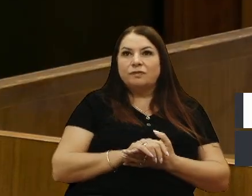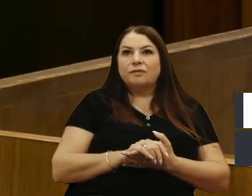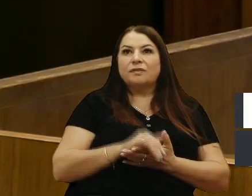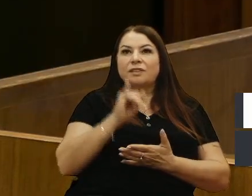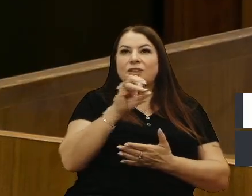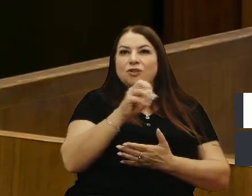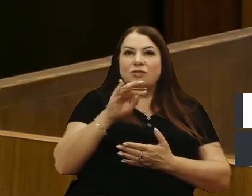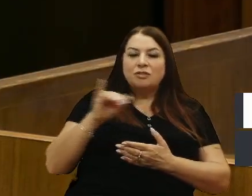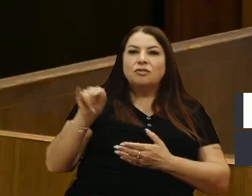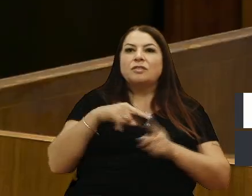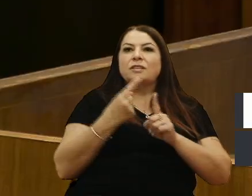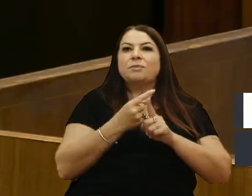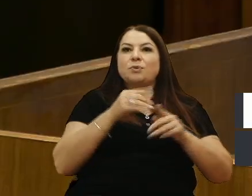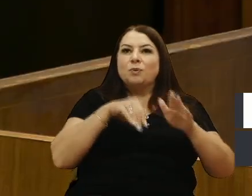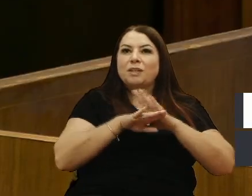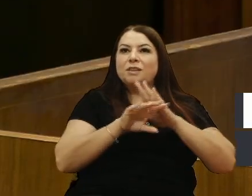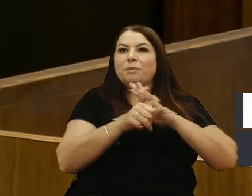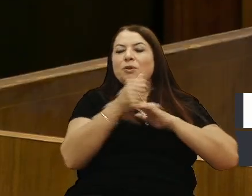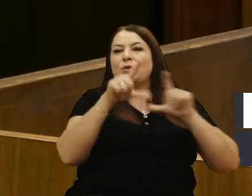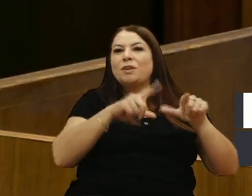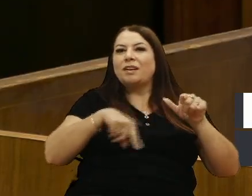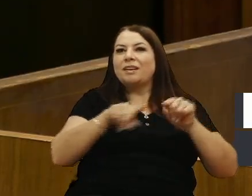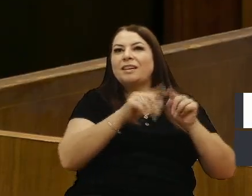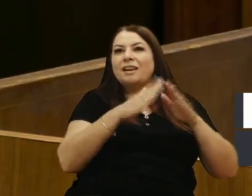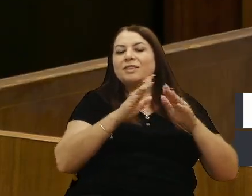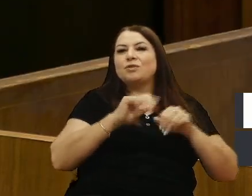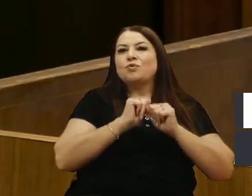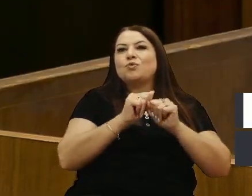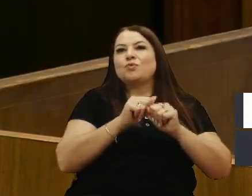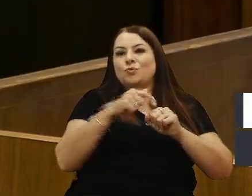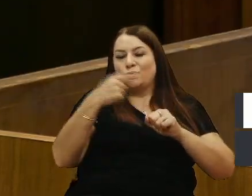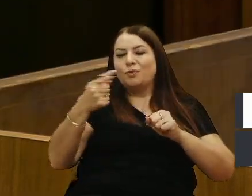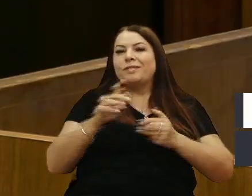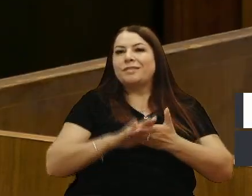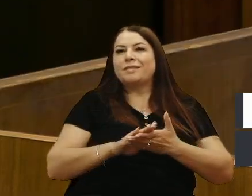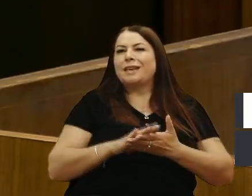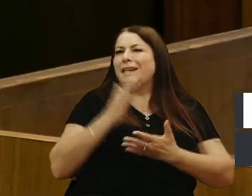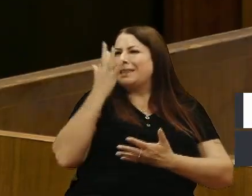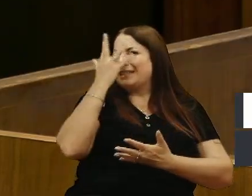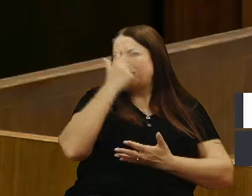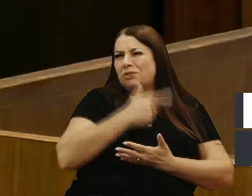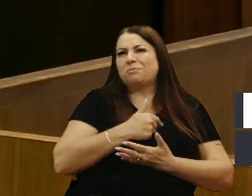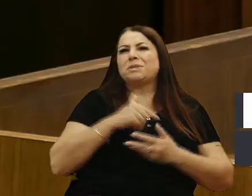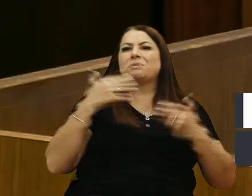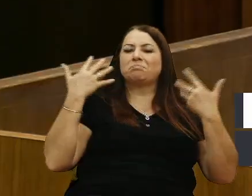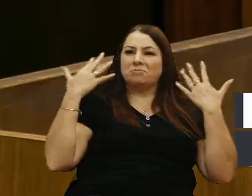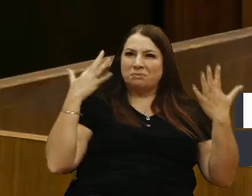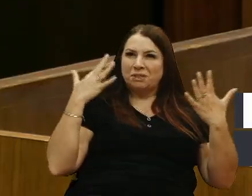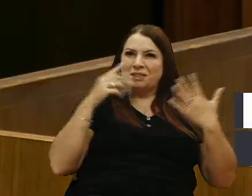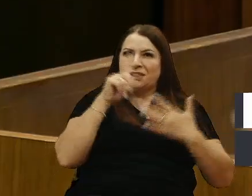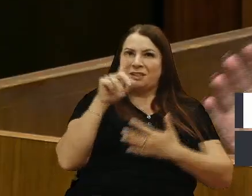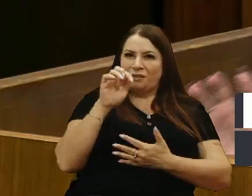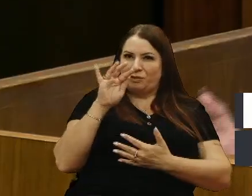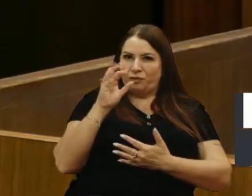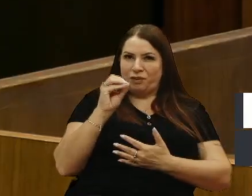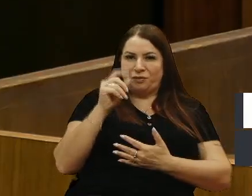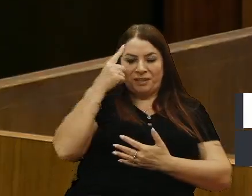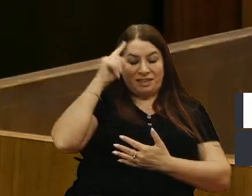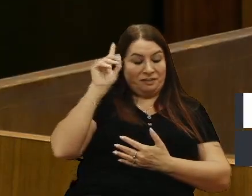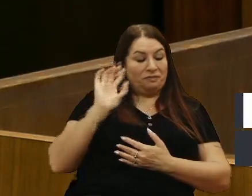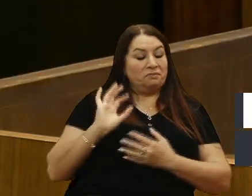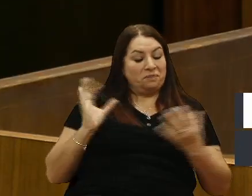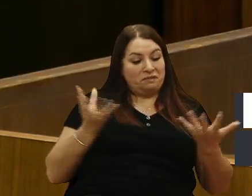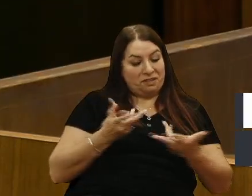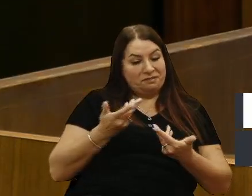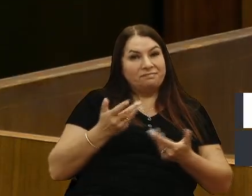obrigada. Está guardada no melhor lugar em casa, junto com as demais. E é lindíssima mesmo. Parabéns. Eufino, parabéns. A ideia foi incrível.